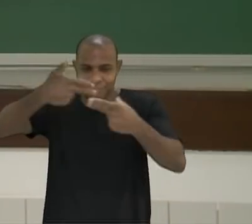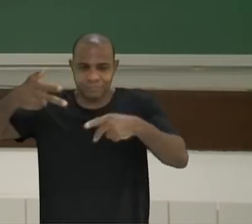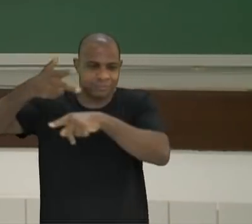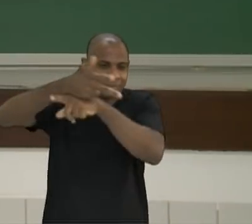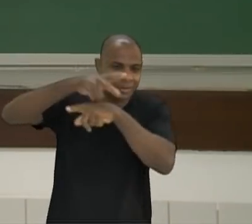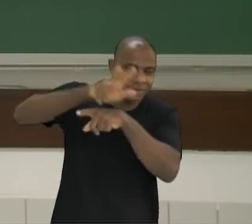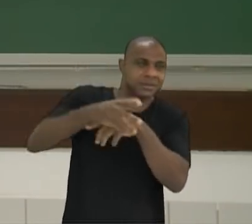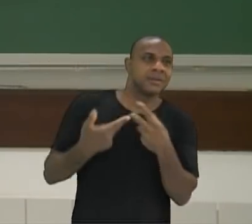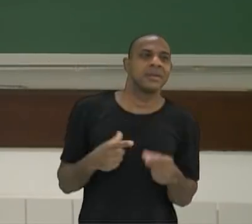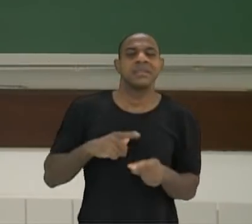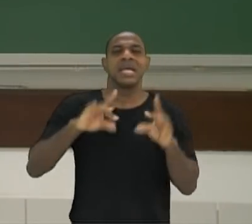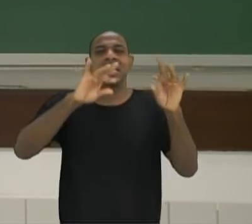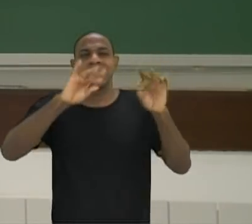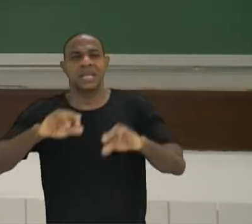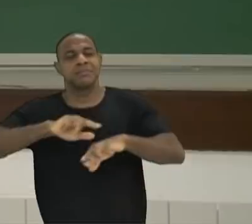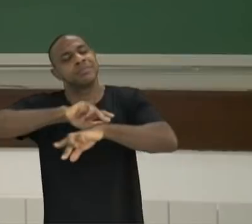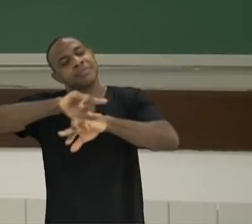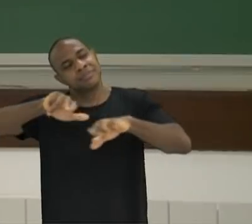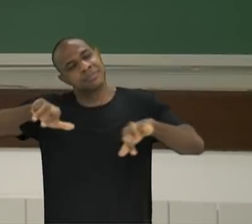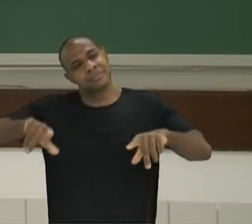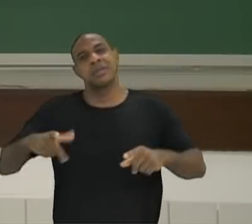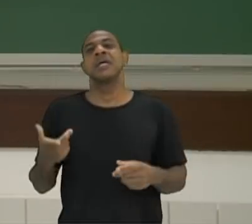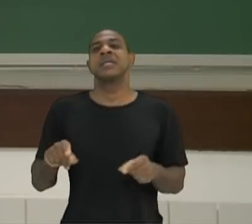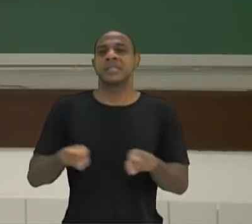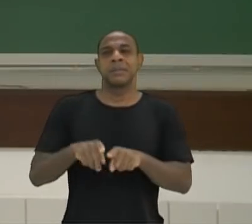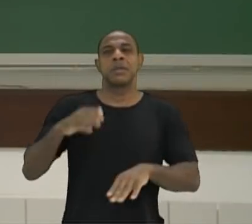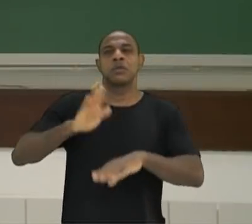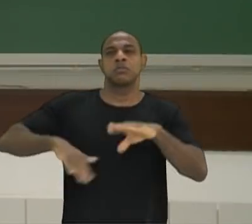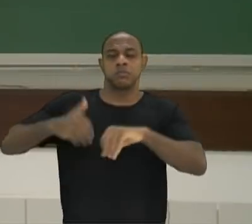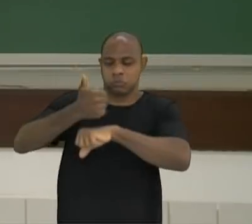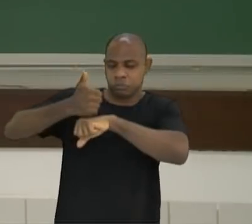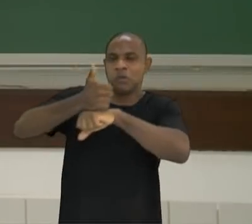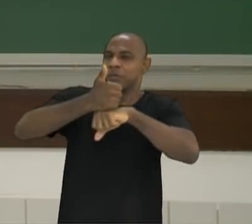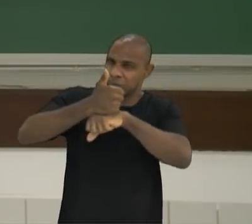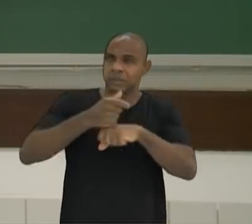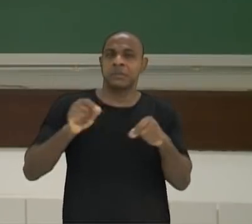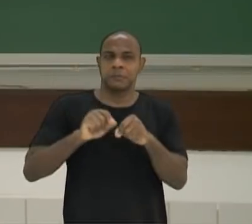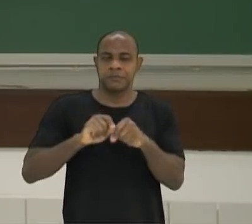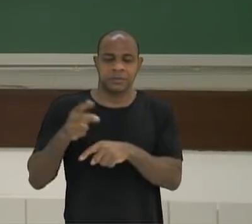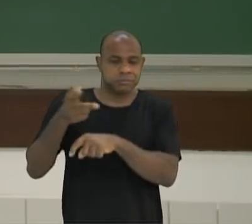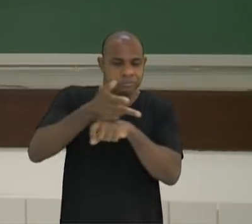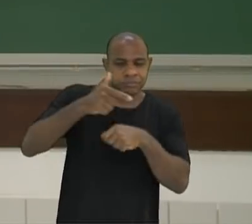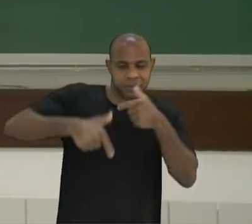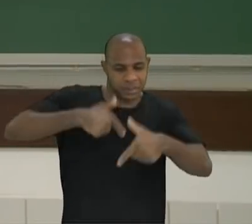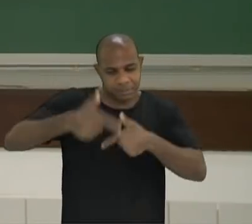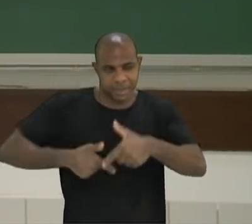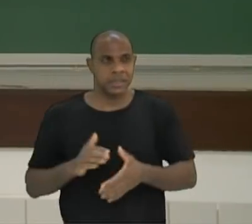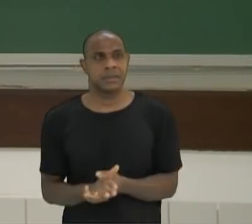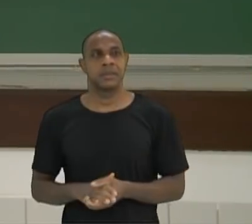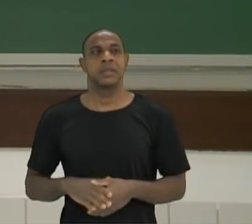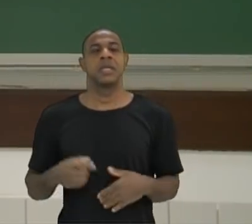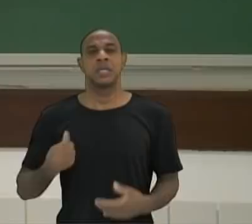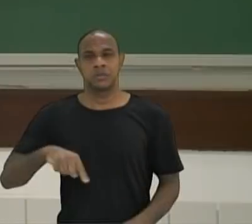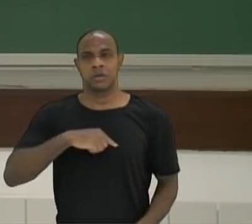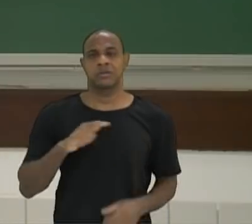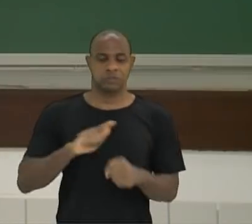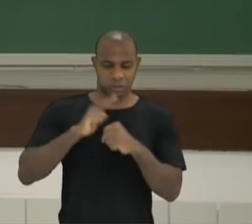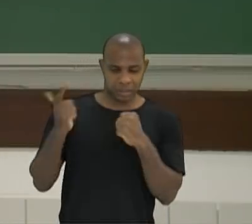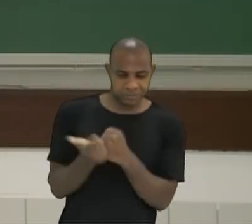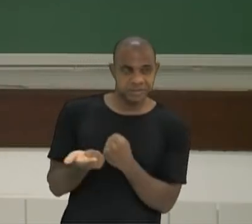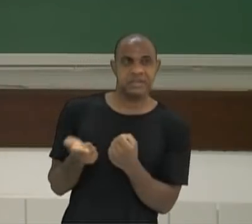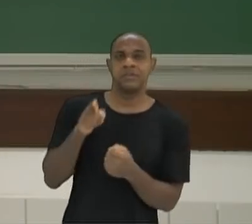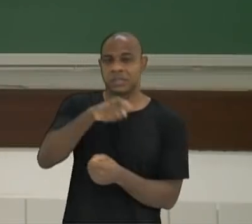aprofundadas e detalhadas por diversos profissionais. Nós, enquanto professores de geografia, ou até mesmo vocês,